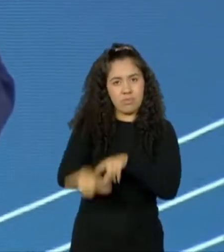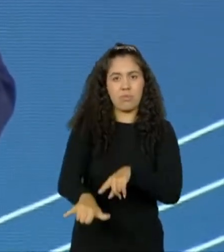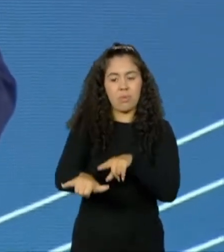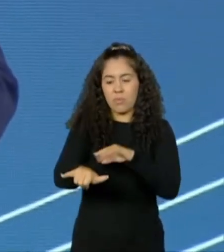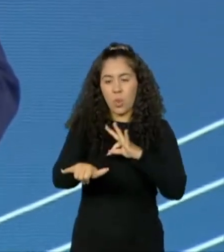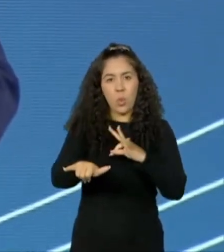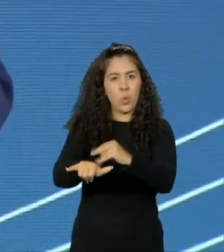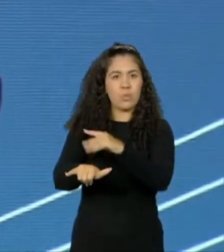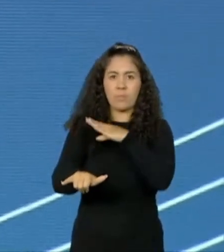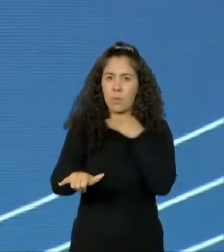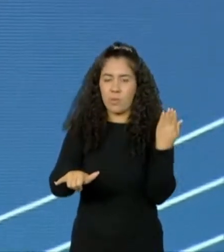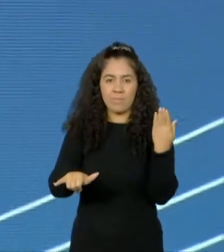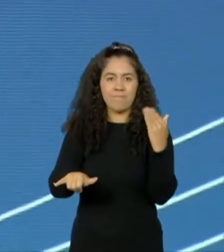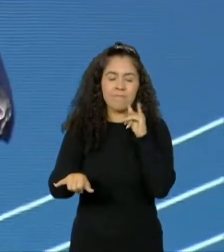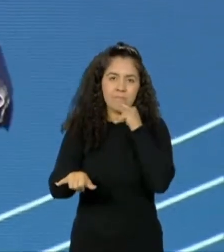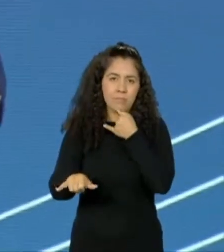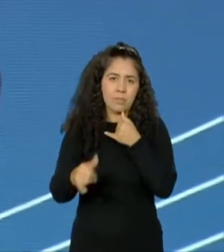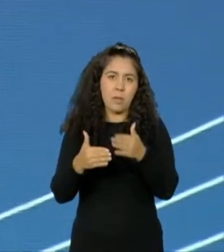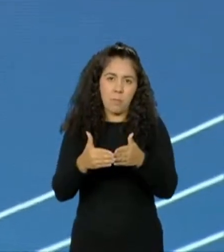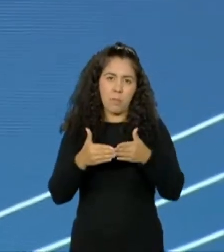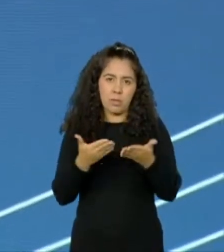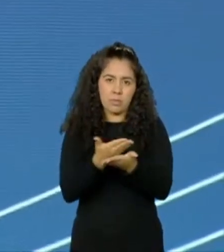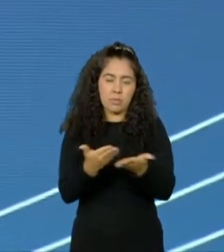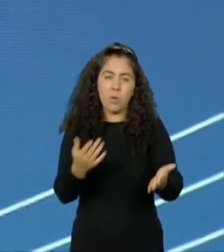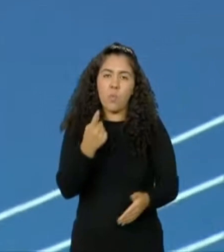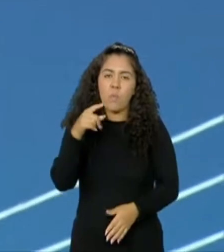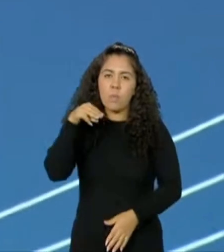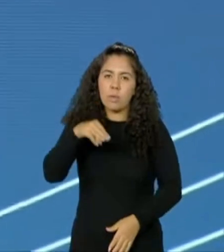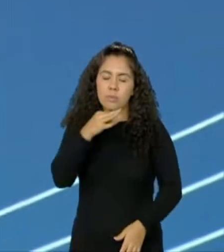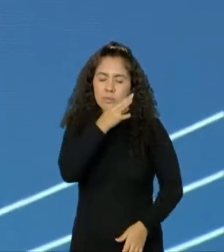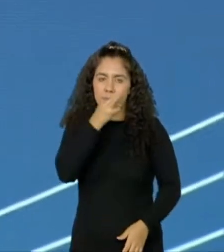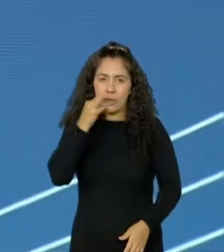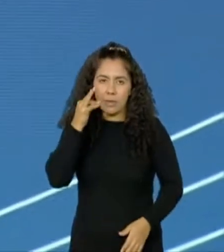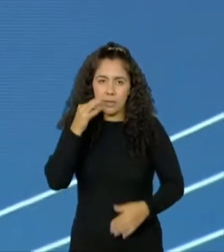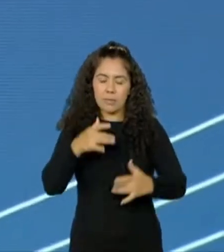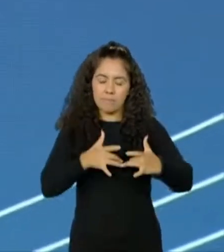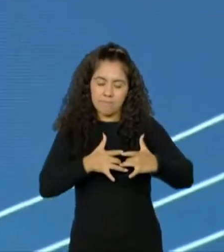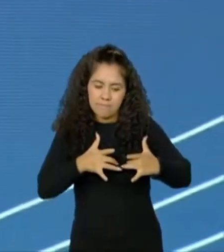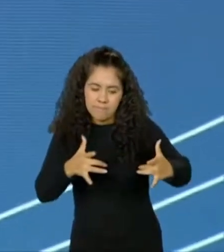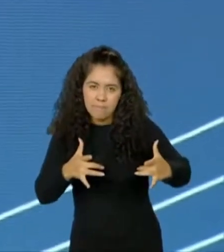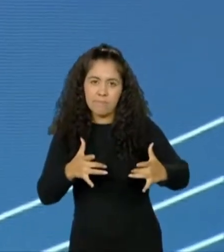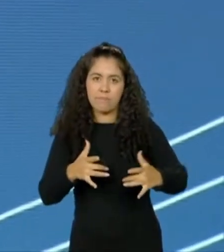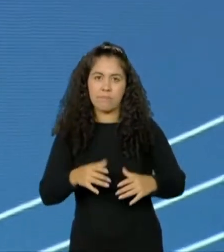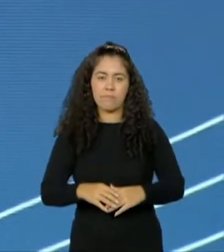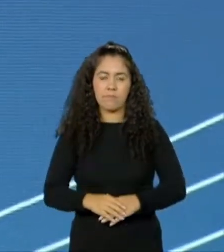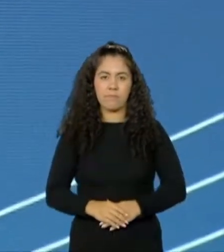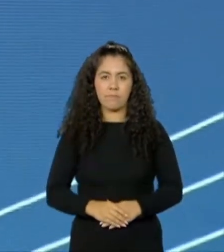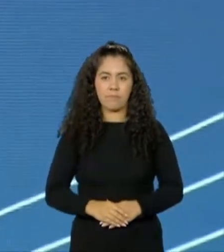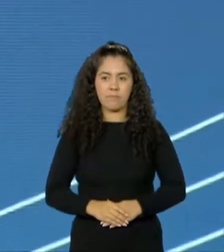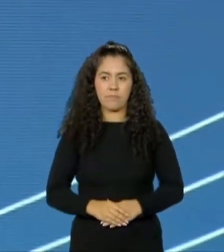morreram. Então, eu queria pedir um minuto de silêncio para as vítimas.